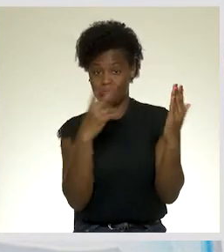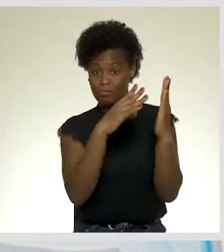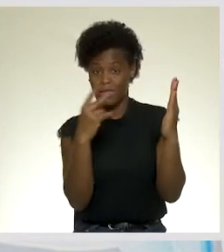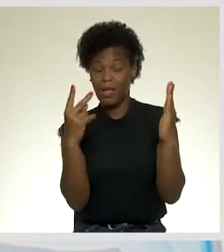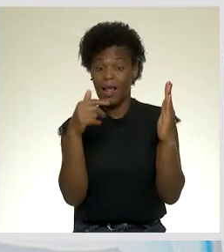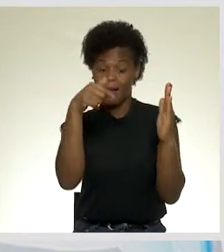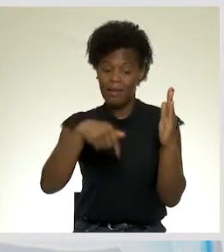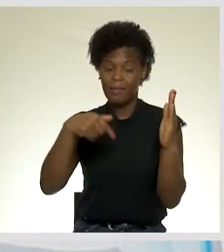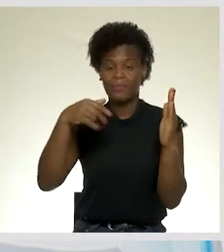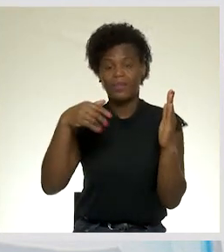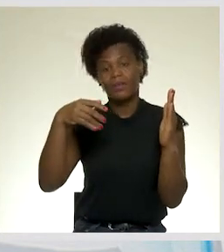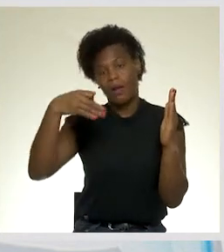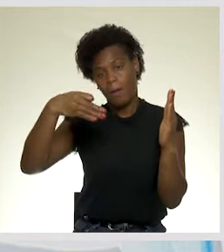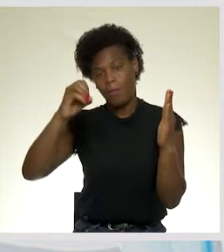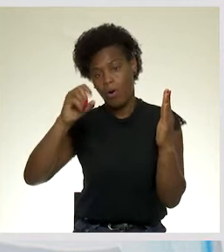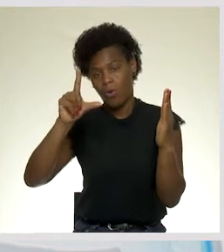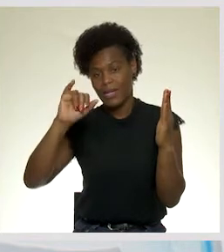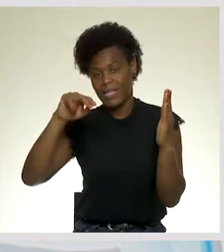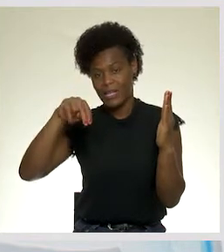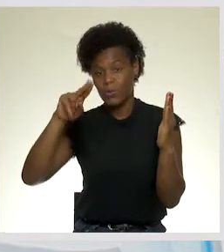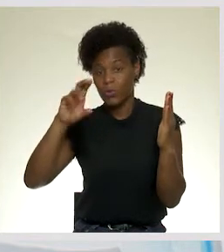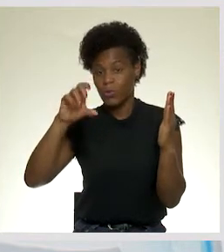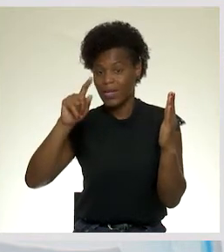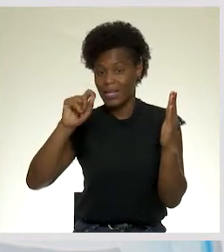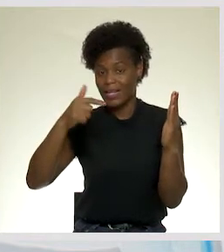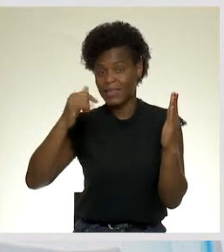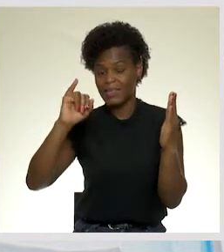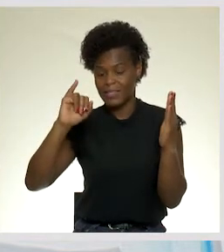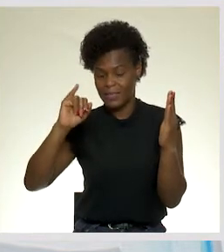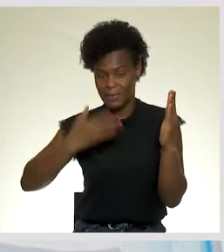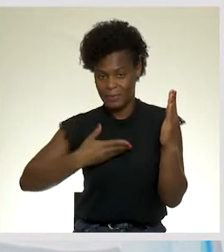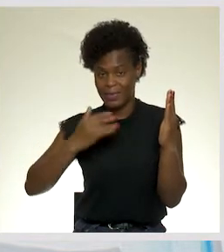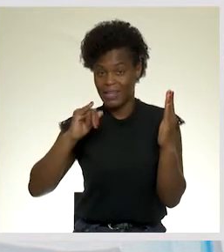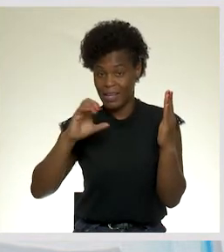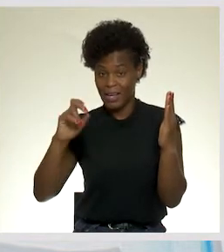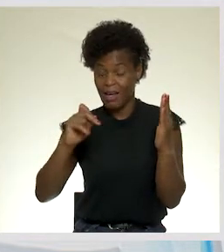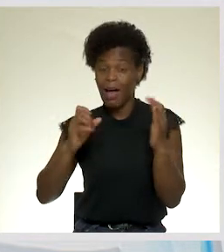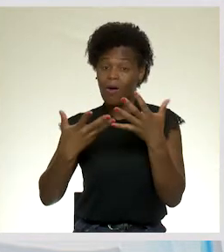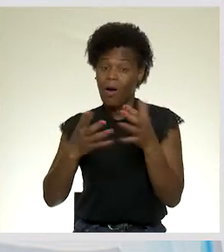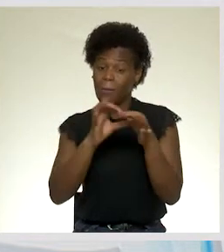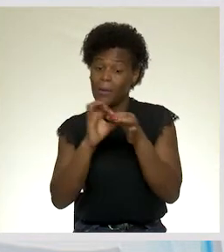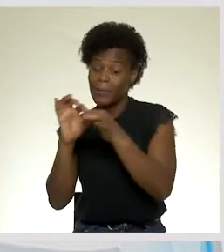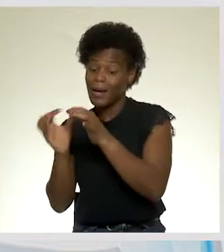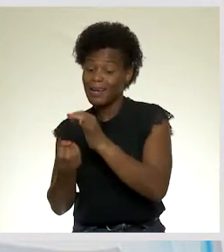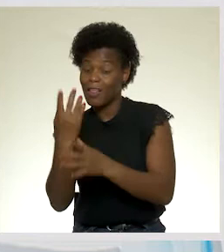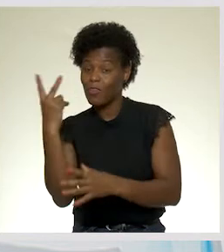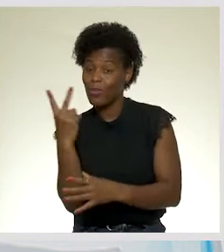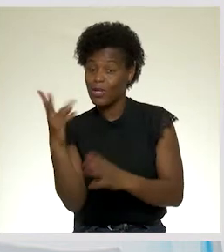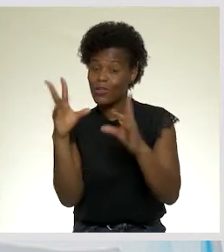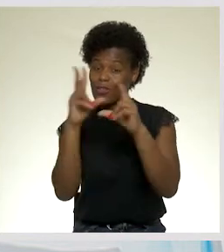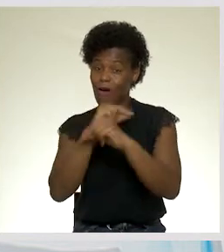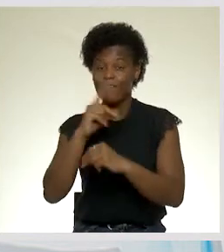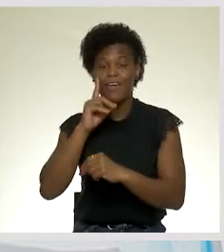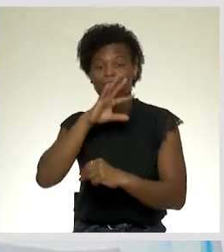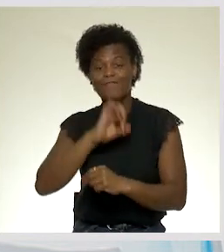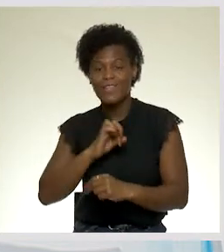cadeias polinucleotídicas que se separaram, irão agora, por complementaridade das bases, formar agora duas novas cadeias filhas,